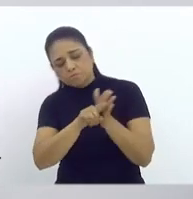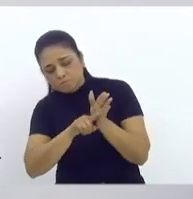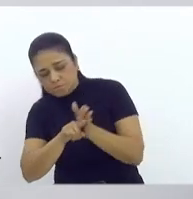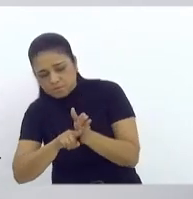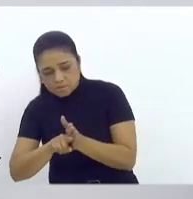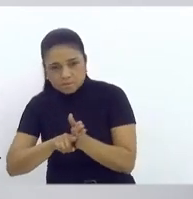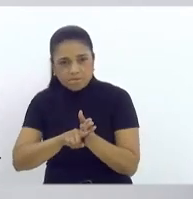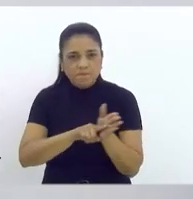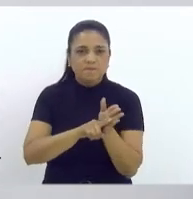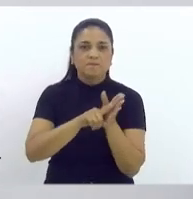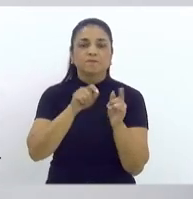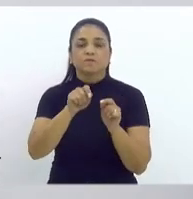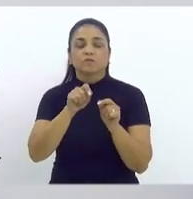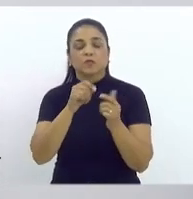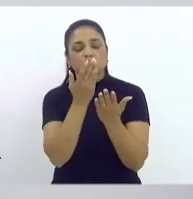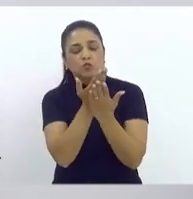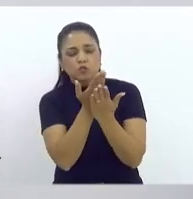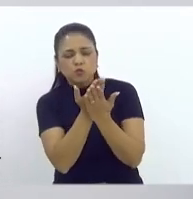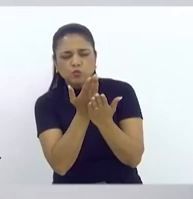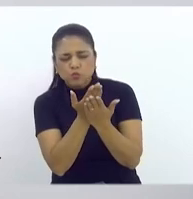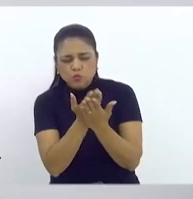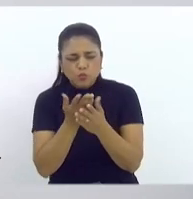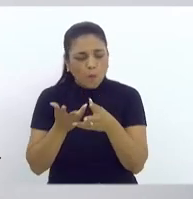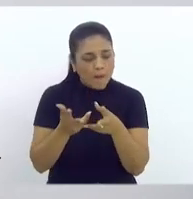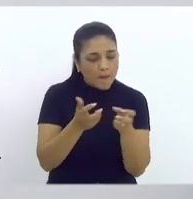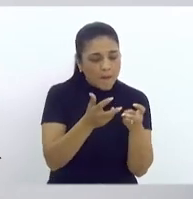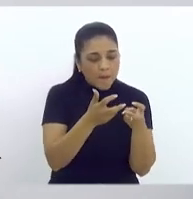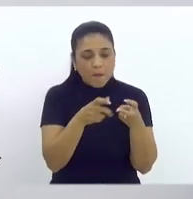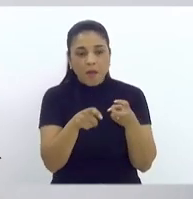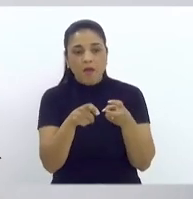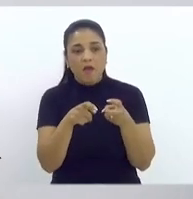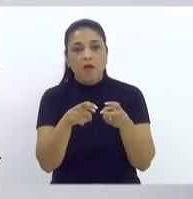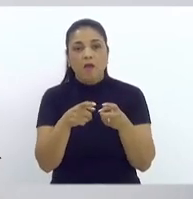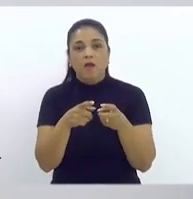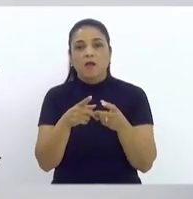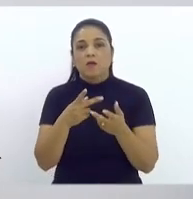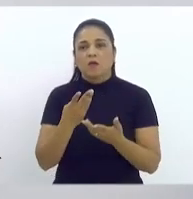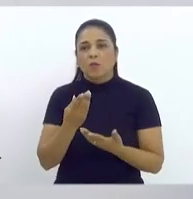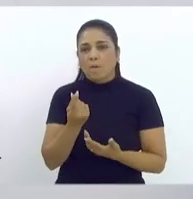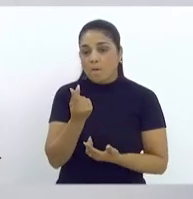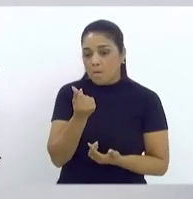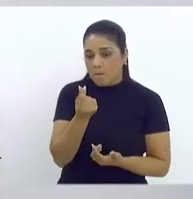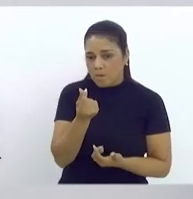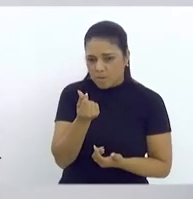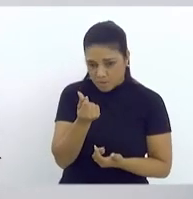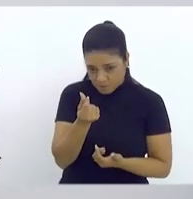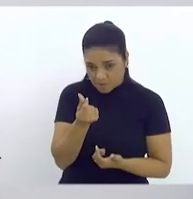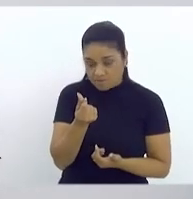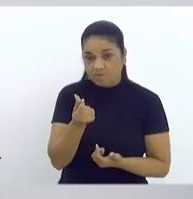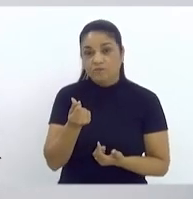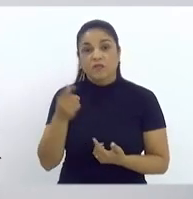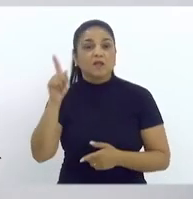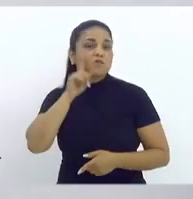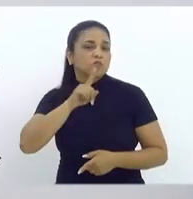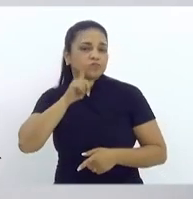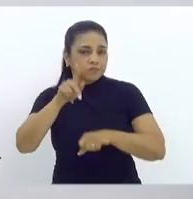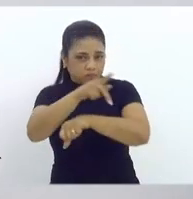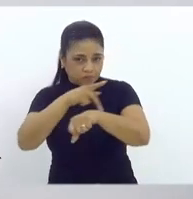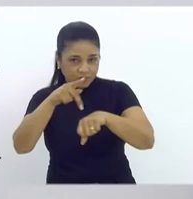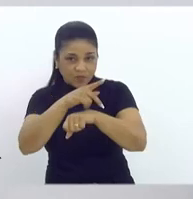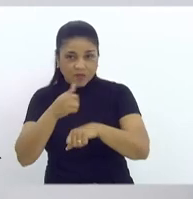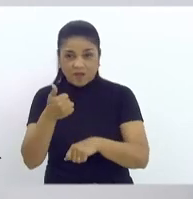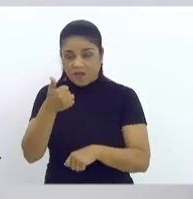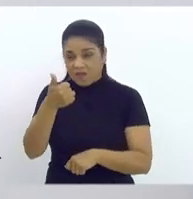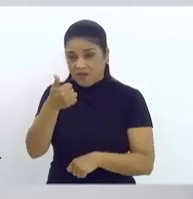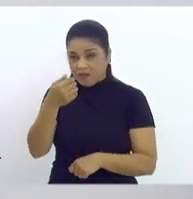eu vi lá um estudo mostrando que o preço do milhão de BTU nos Estados Unidos é cerca de 13, 14 dólares por